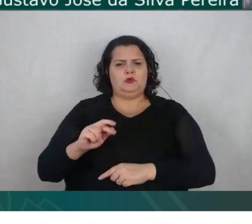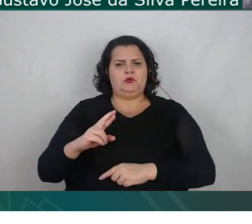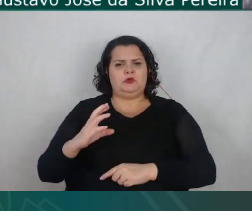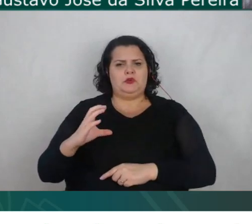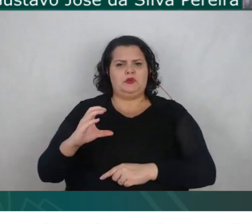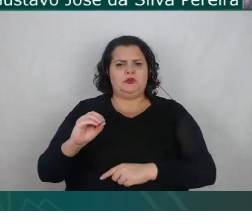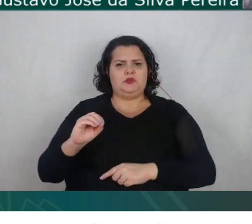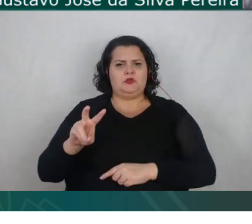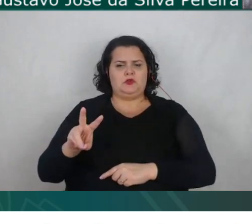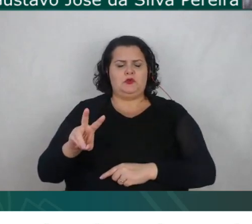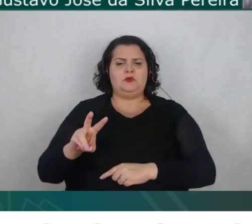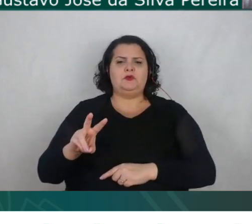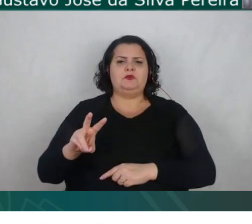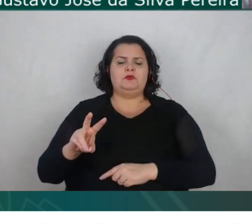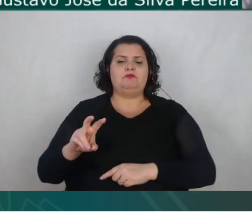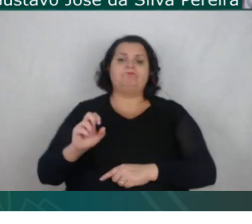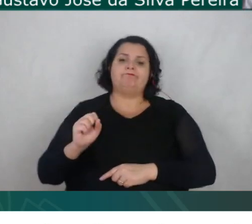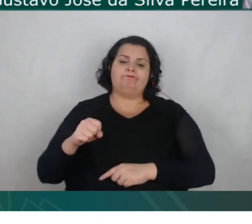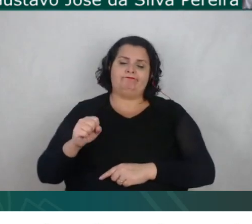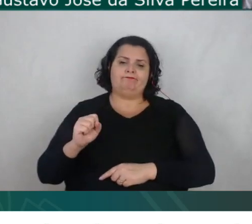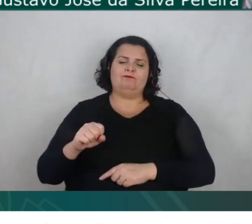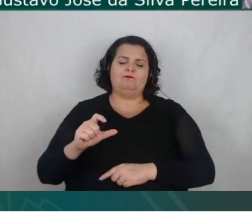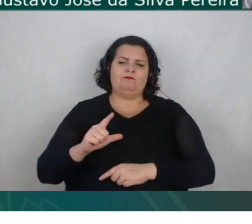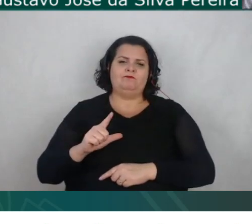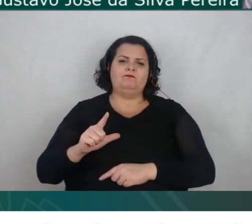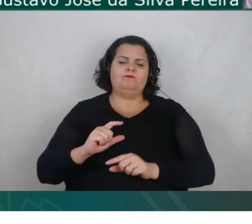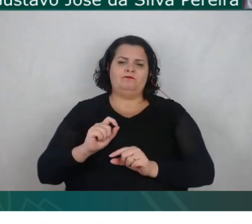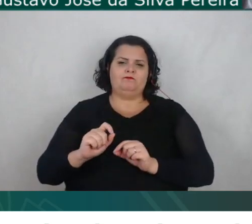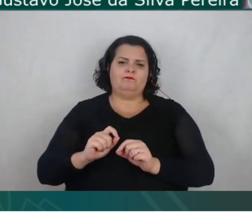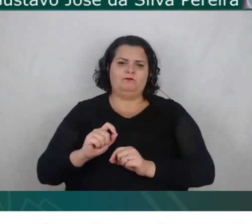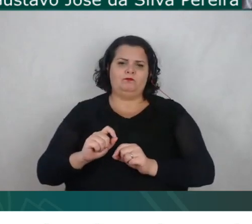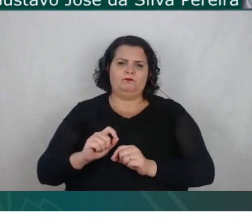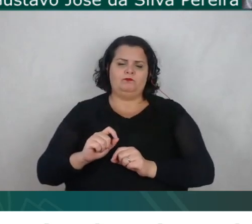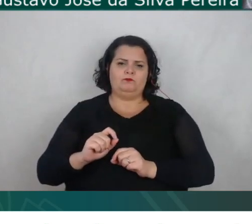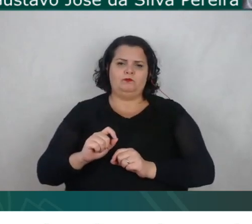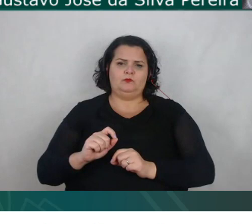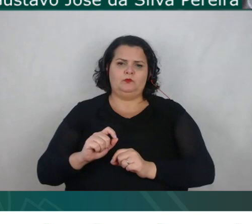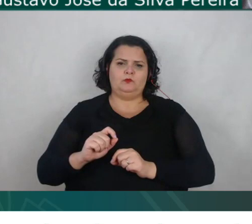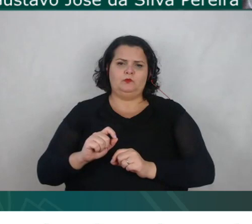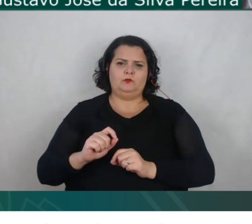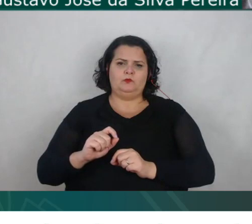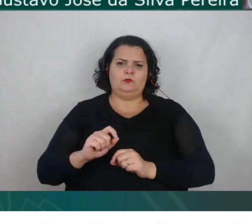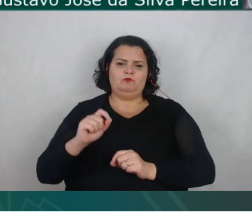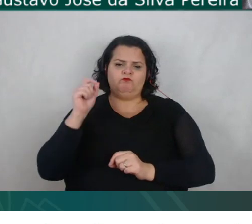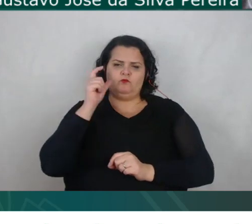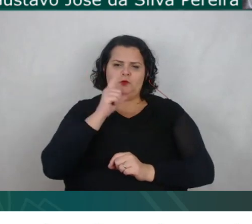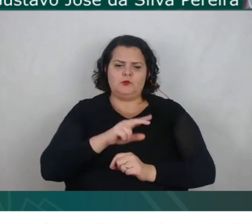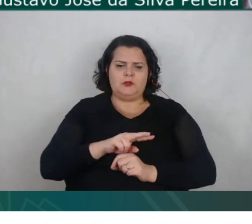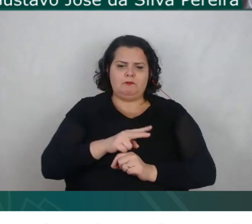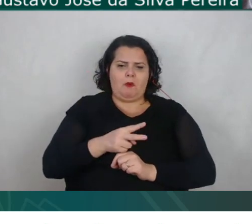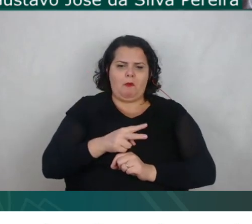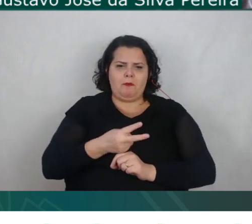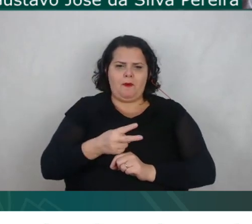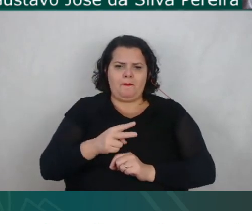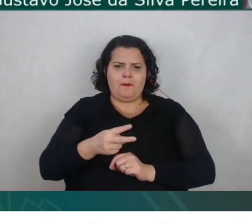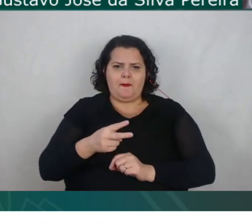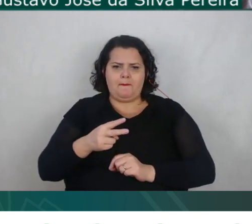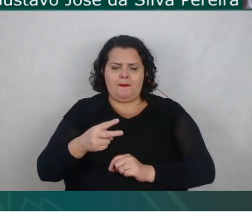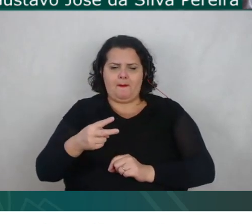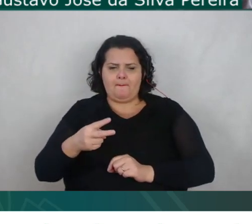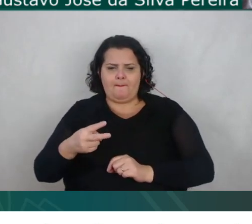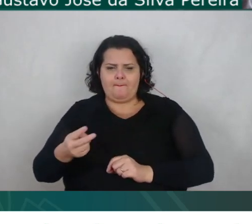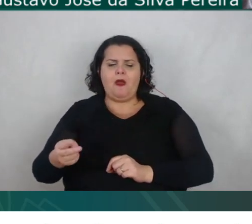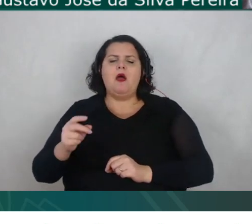eles, surpreendentemente, têm uma função de correção de erro, uma exorribonuclease.